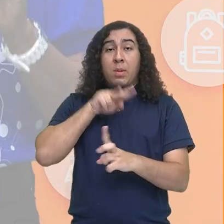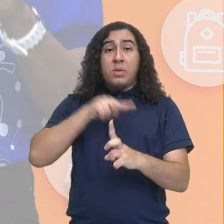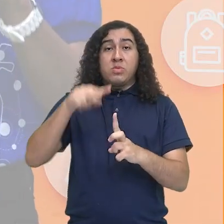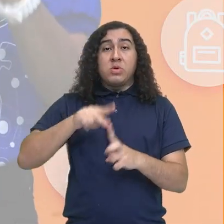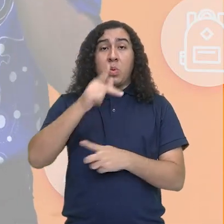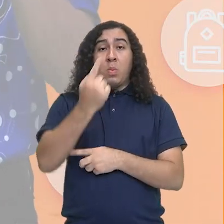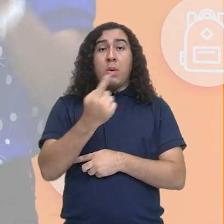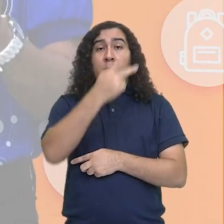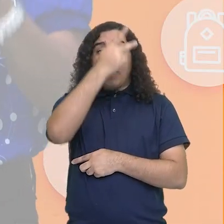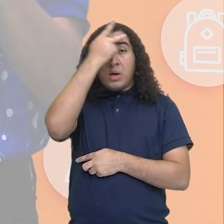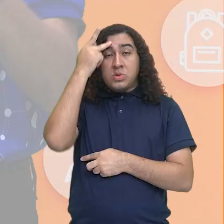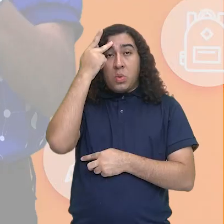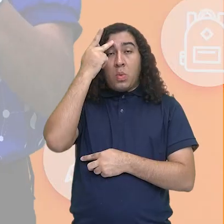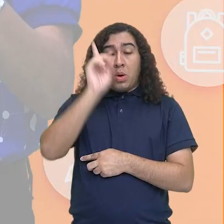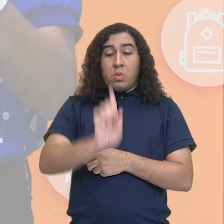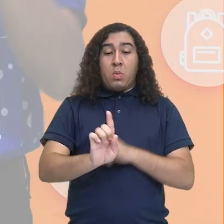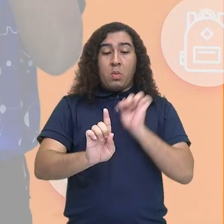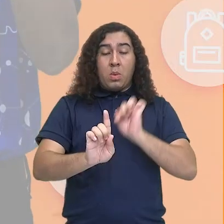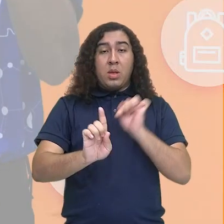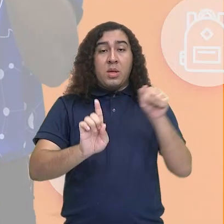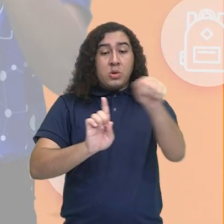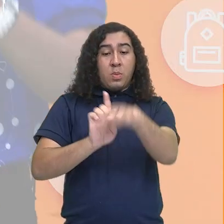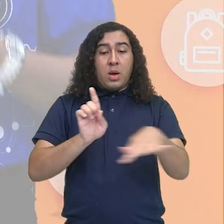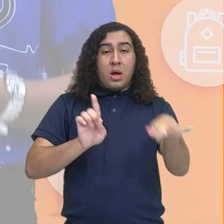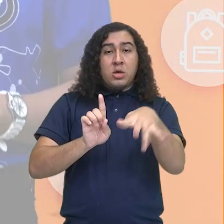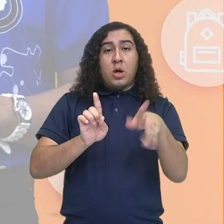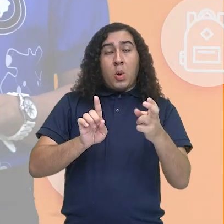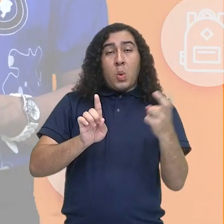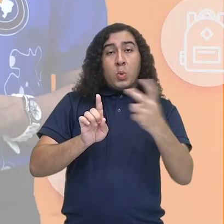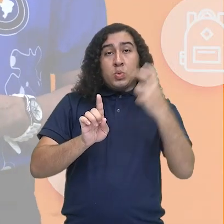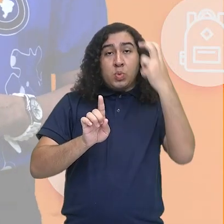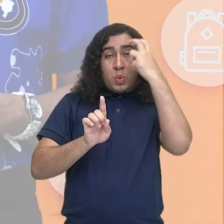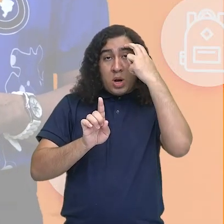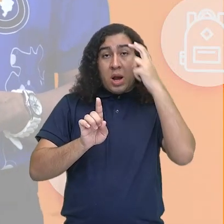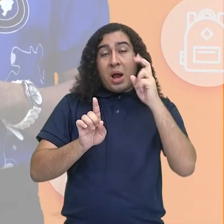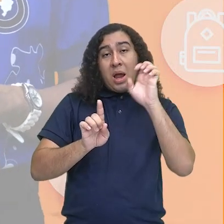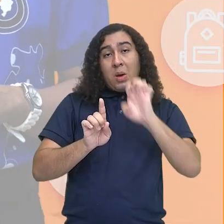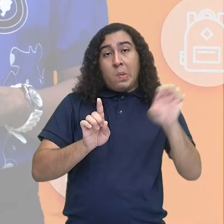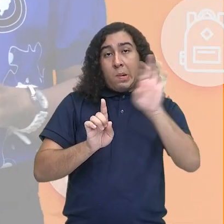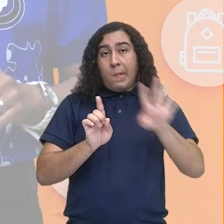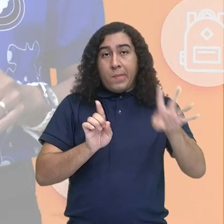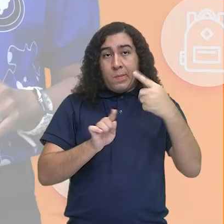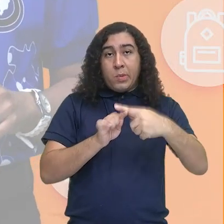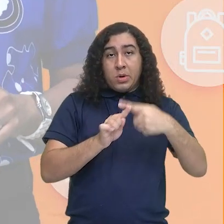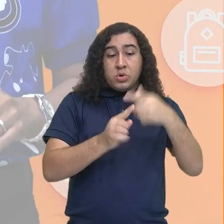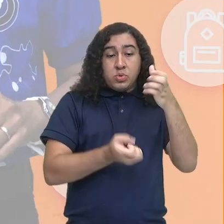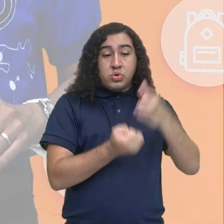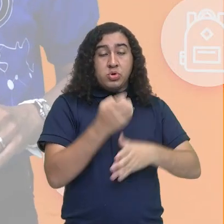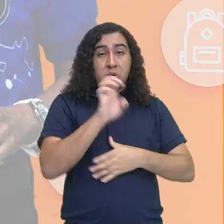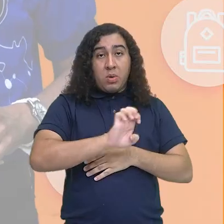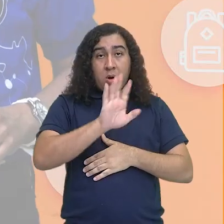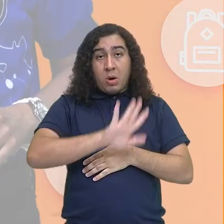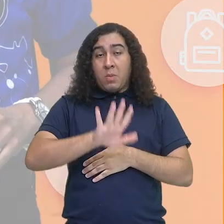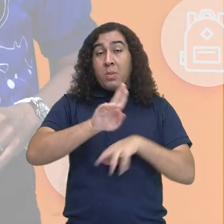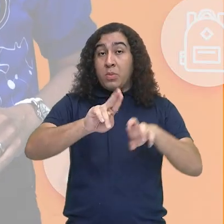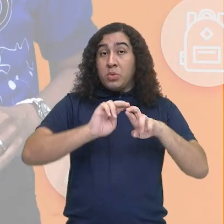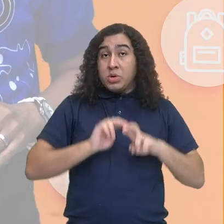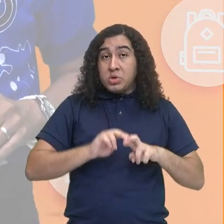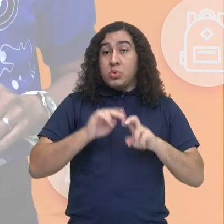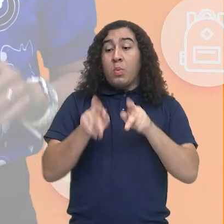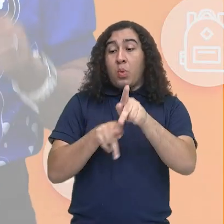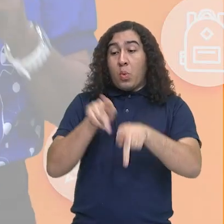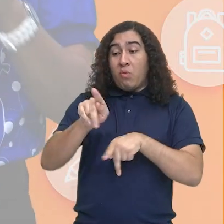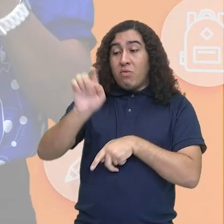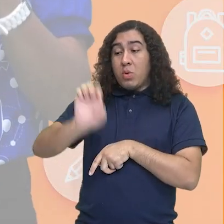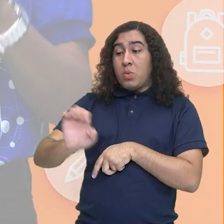pessoa imersa numa cultura europeia. Sim, porque surgiu na Europa. E com isso, os